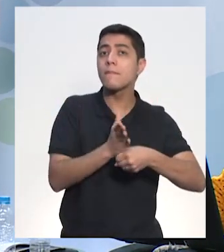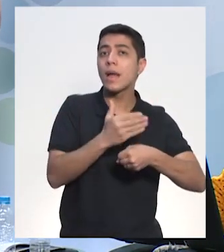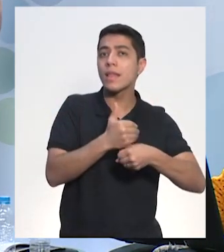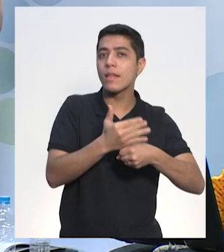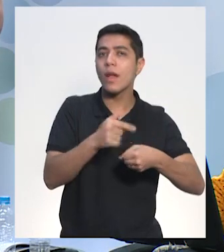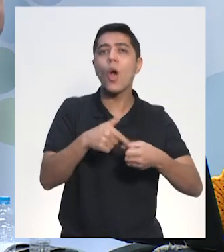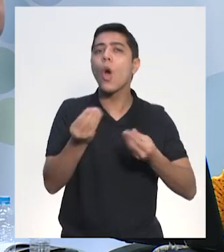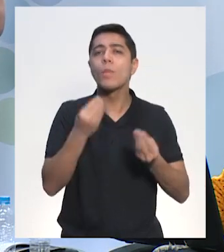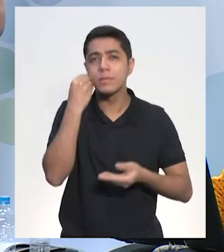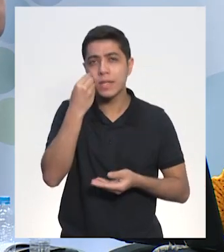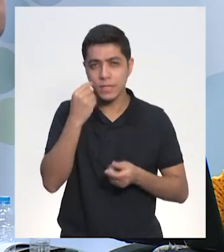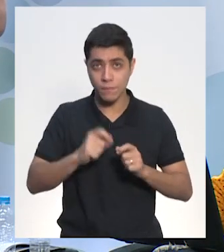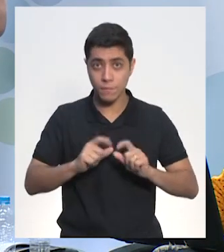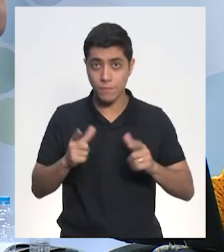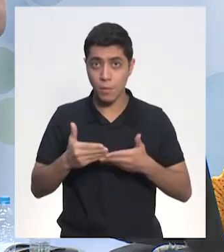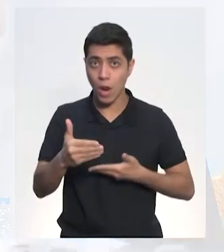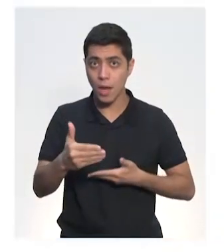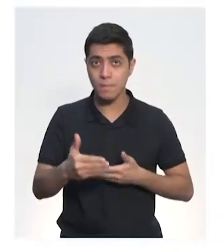essa experiência. Vamos lá.